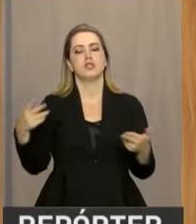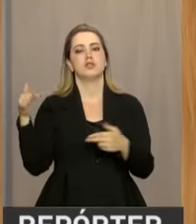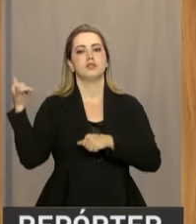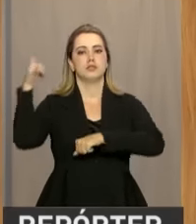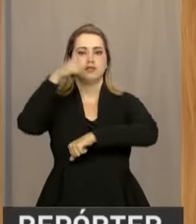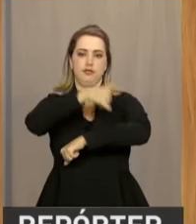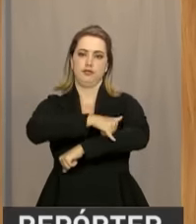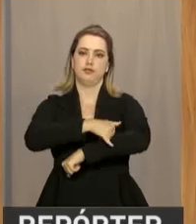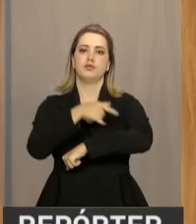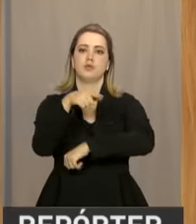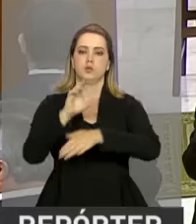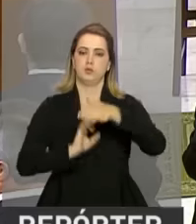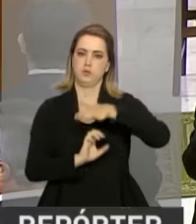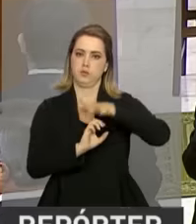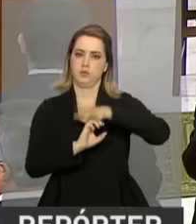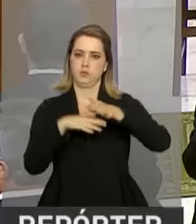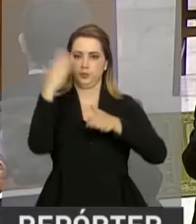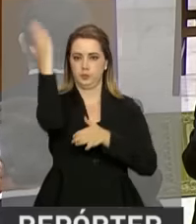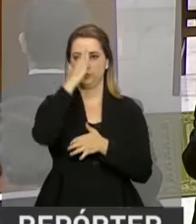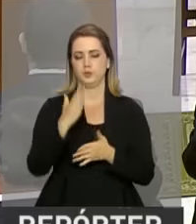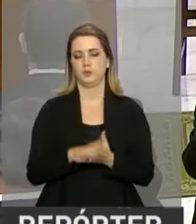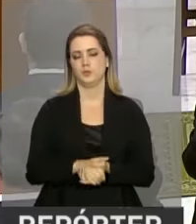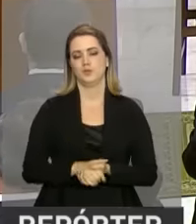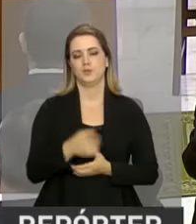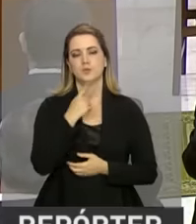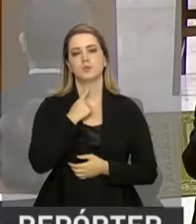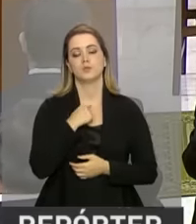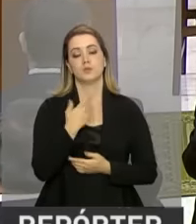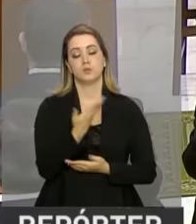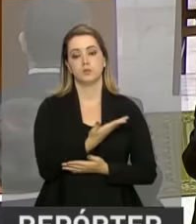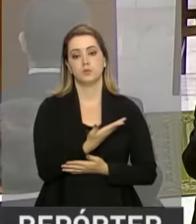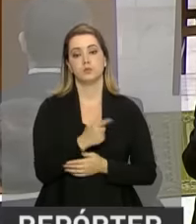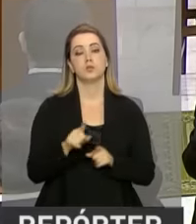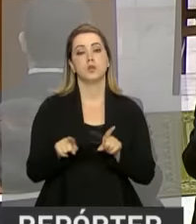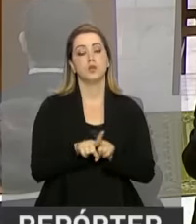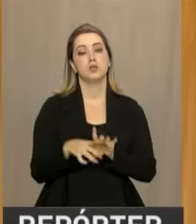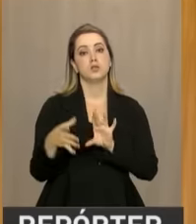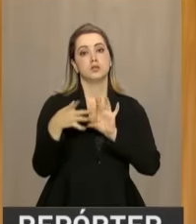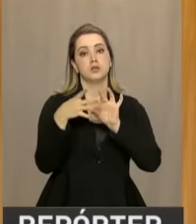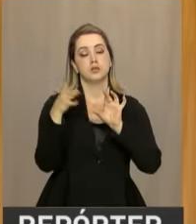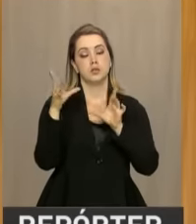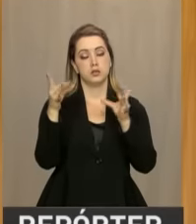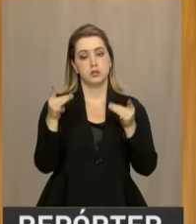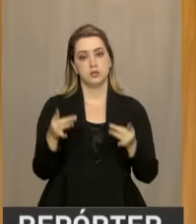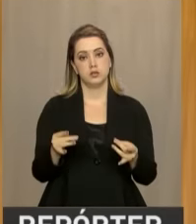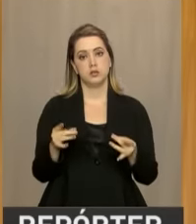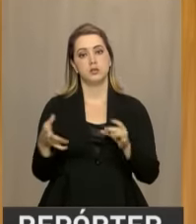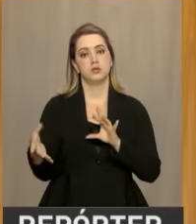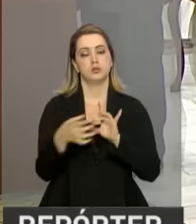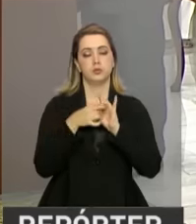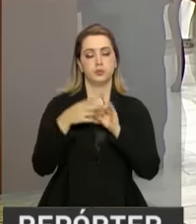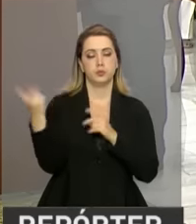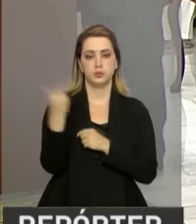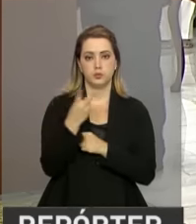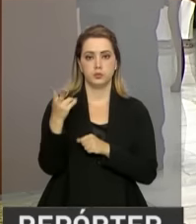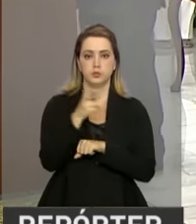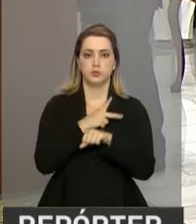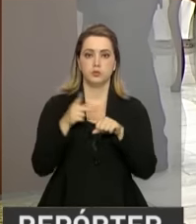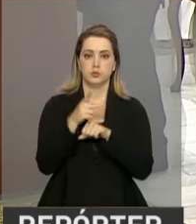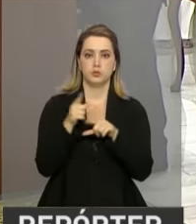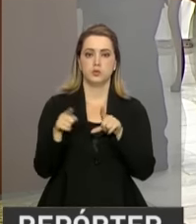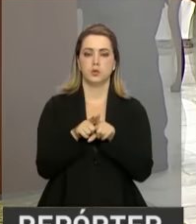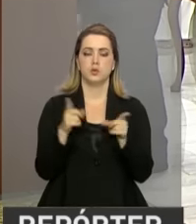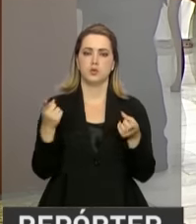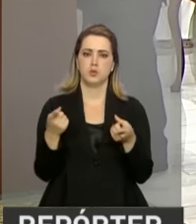nossos desejos né o primeiro ministro português destacou a parceria entre os dois países segundo Antônio Costa Brasil e Portugal não